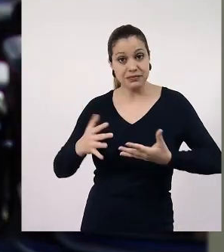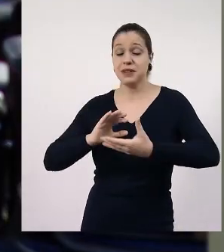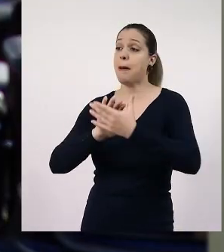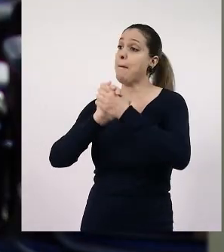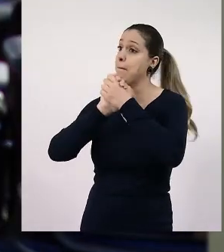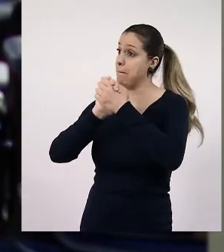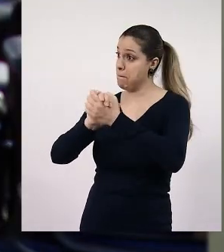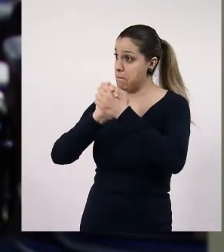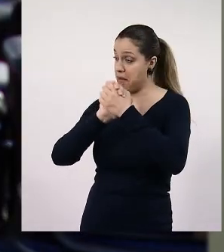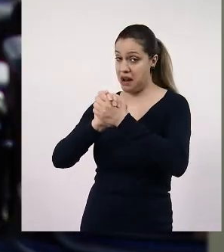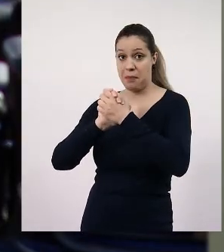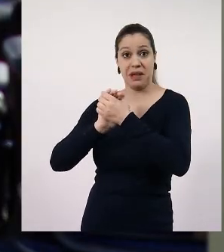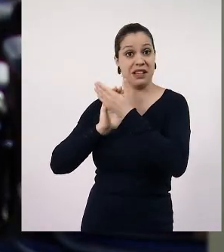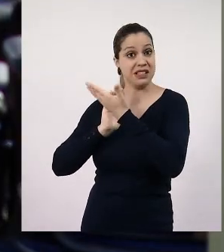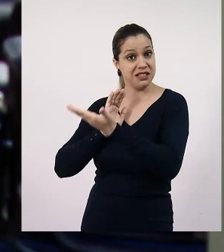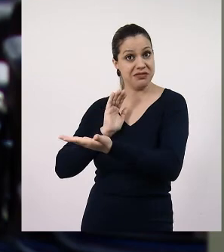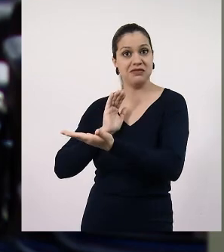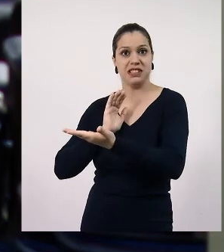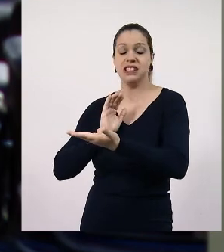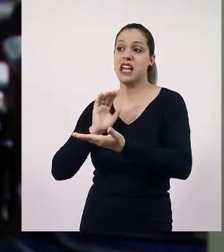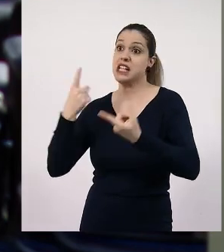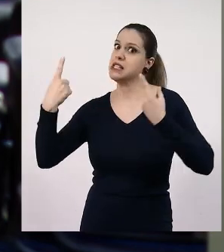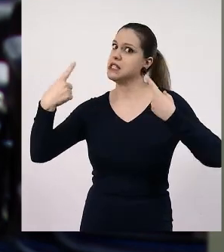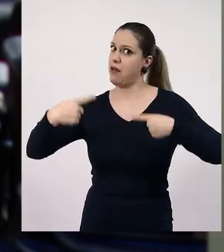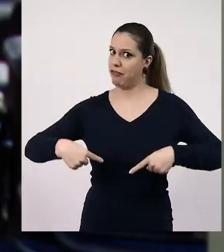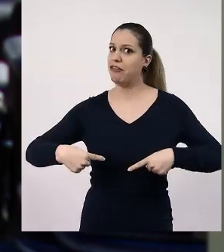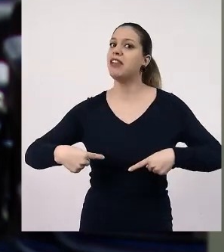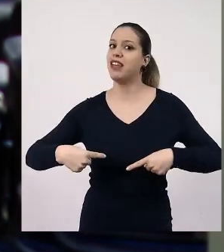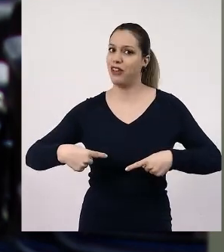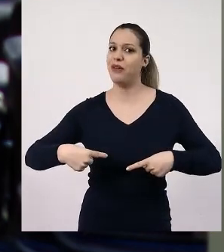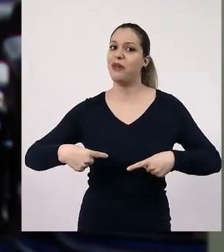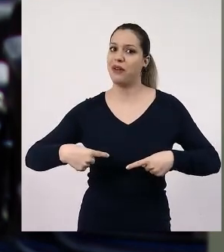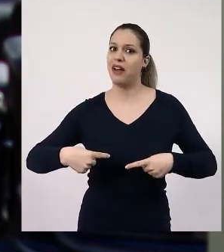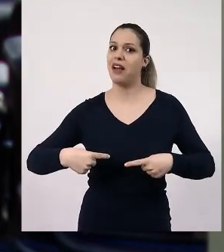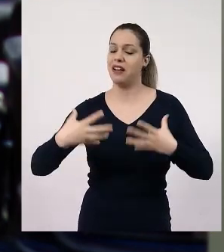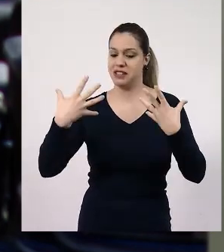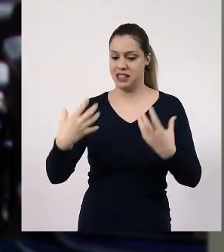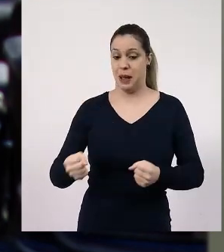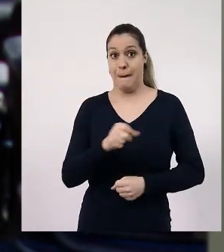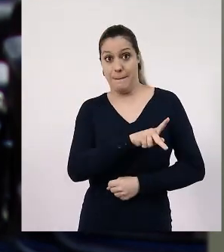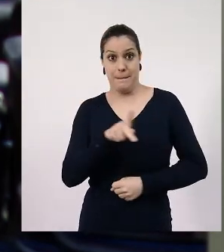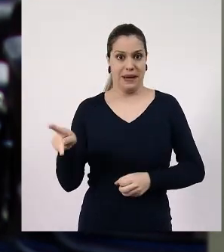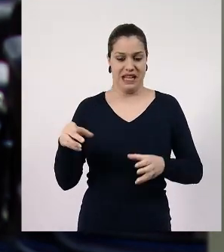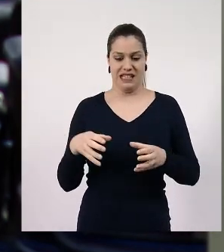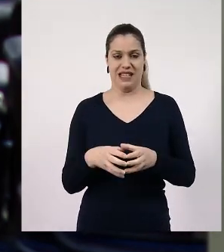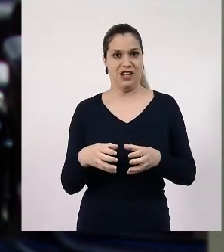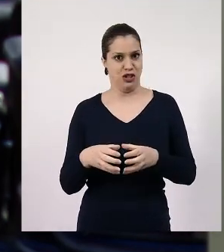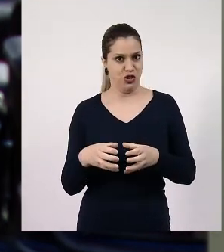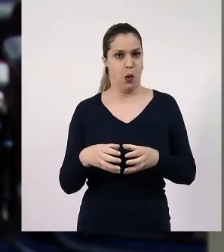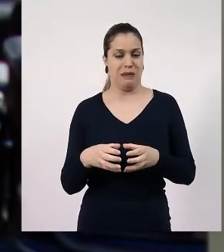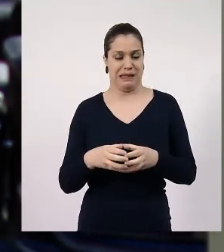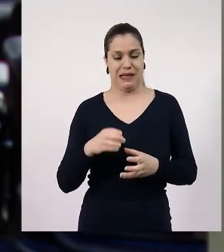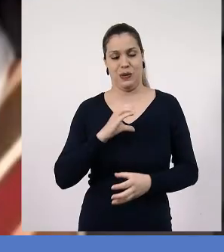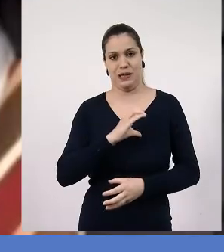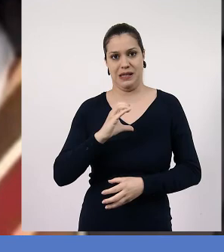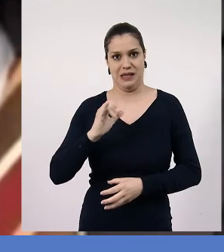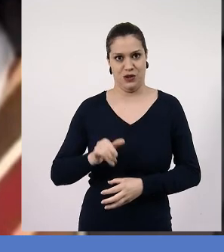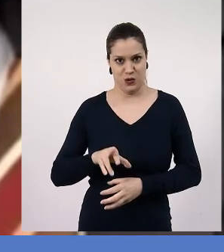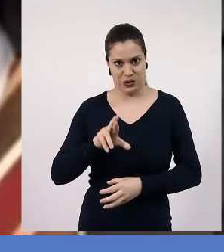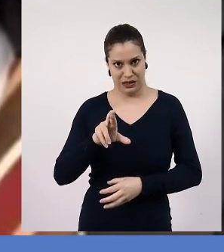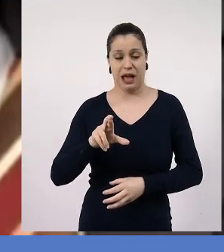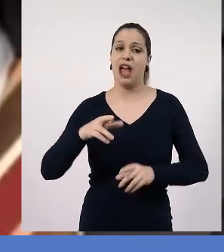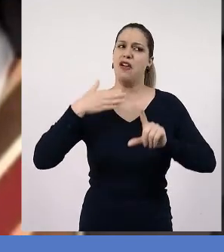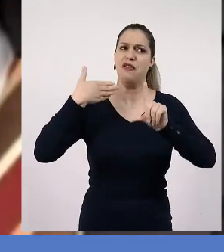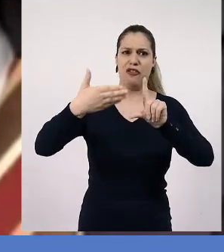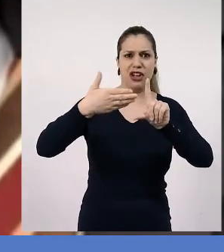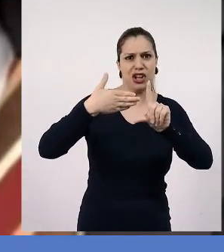e parabéns, né, por ter enfrentado esse desafio que é conduzir a CCJR, né, por toda